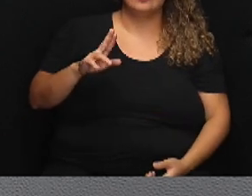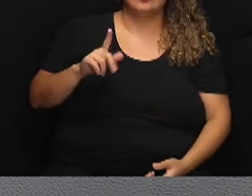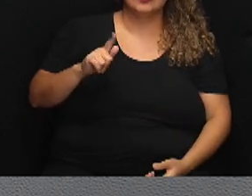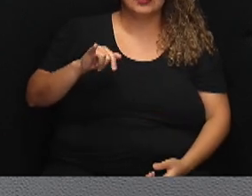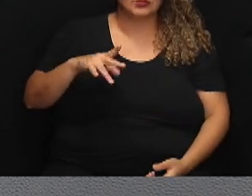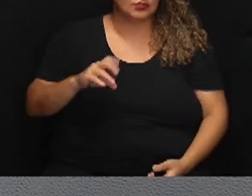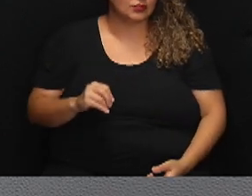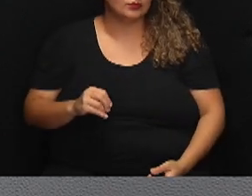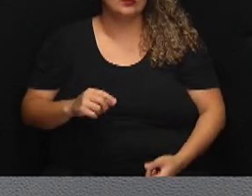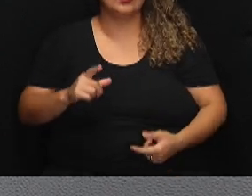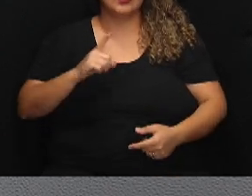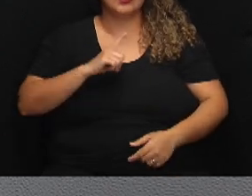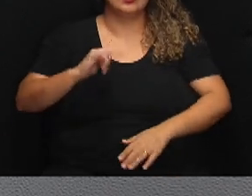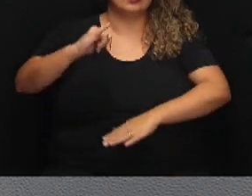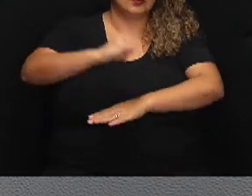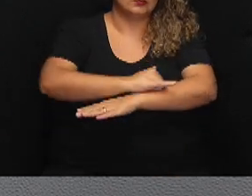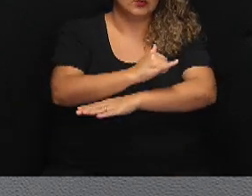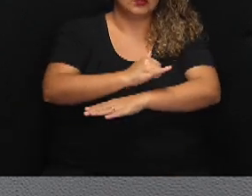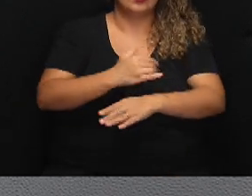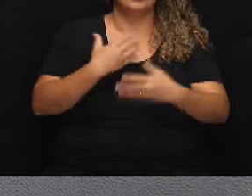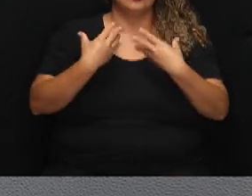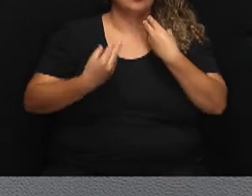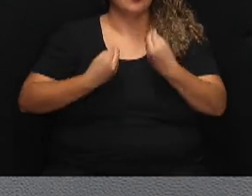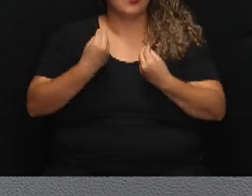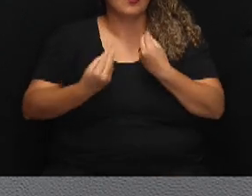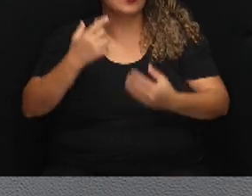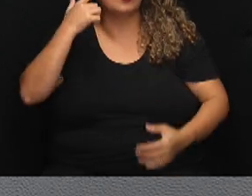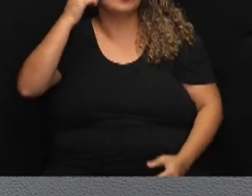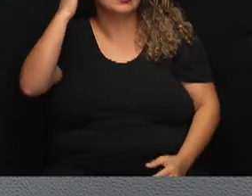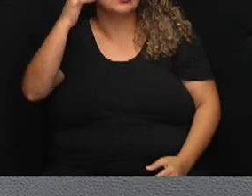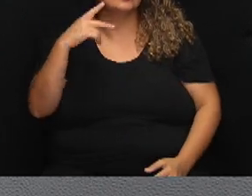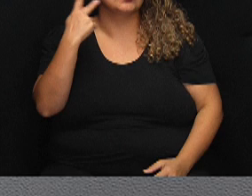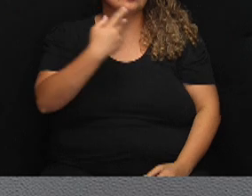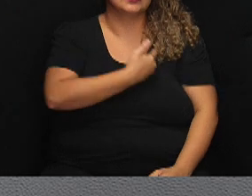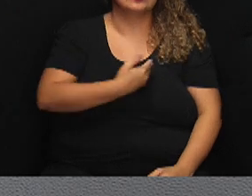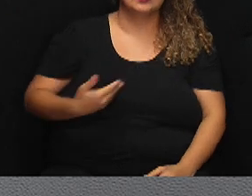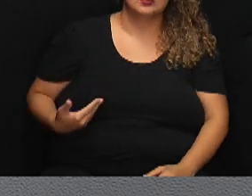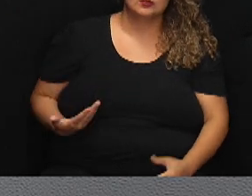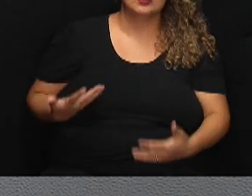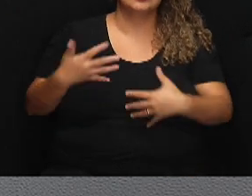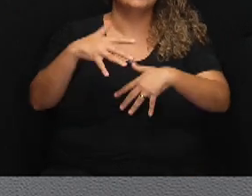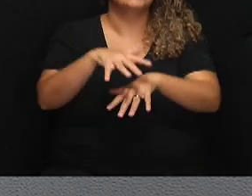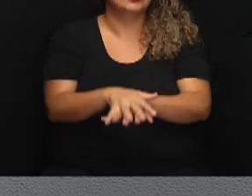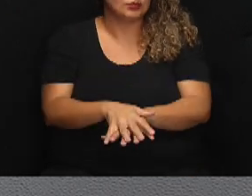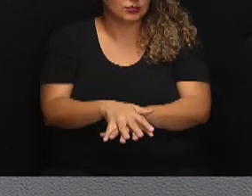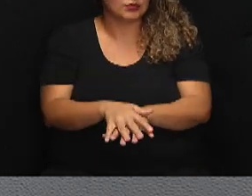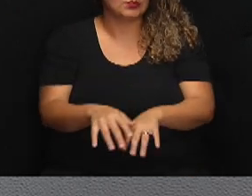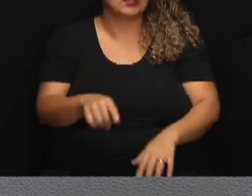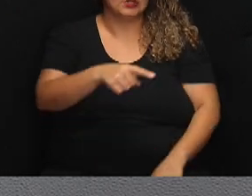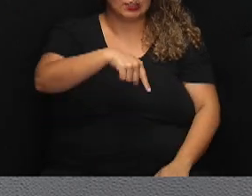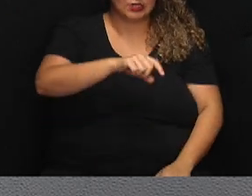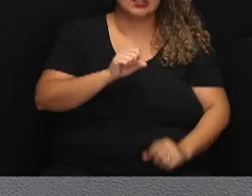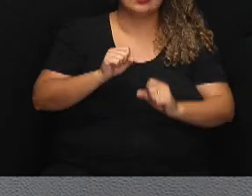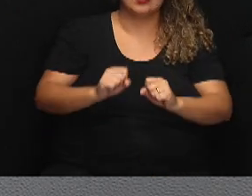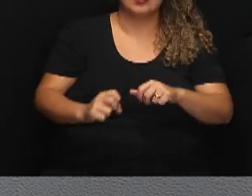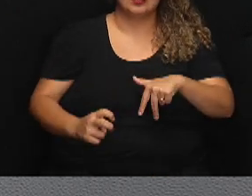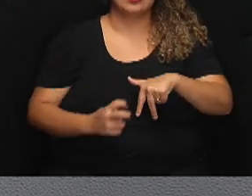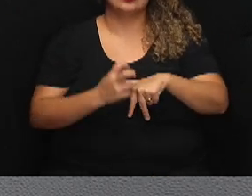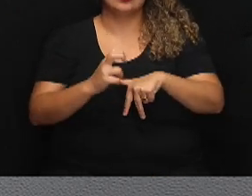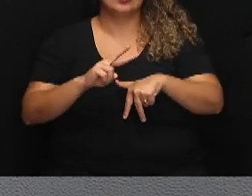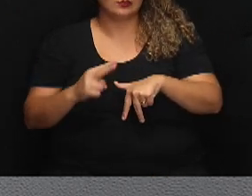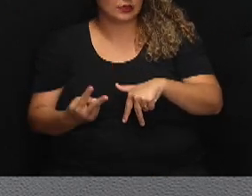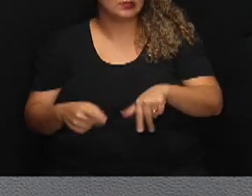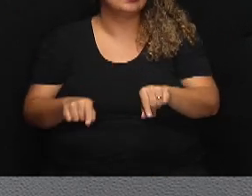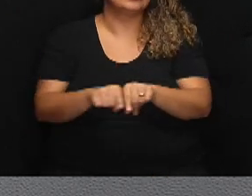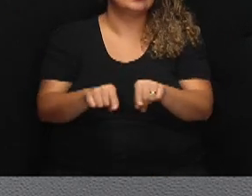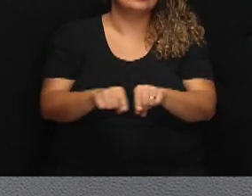com aeroporto. Então, como que a gente pode pensar também numa política pública de inclusão, né, e de que eles possam ter voz, ter vez, mas não